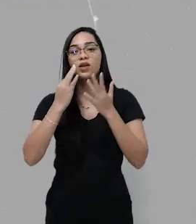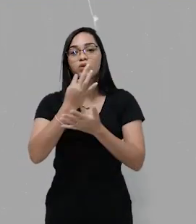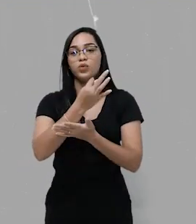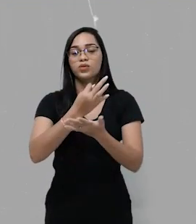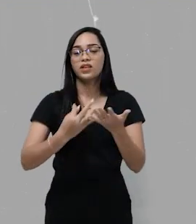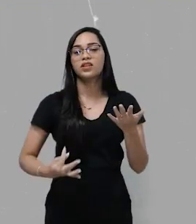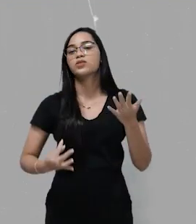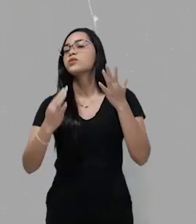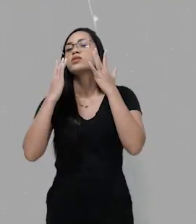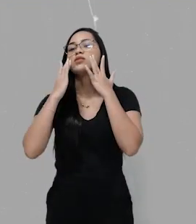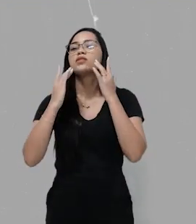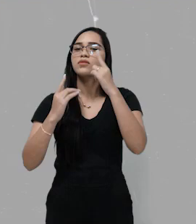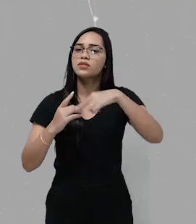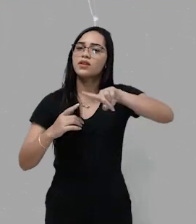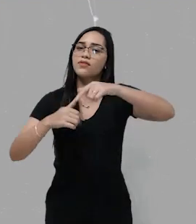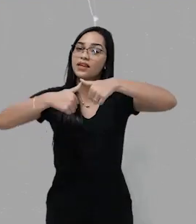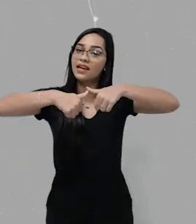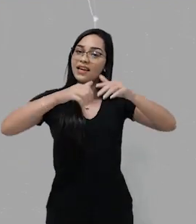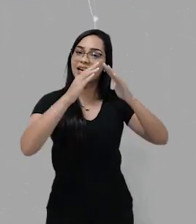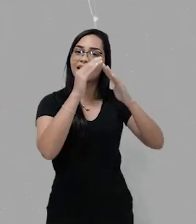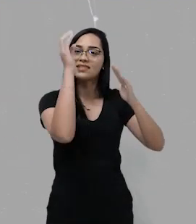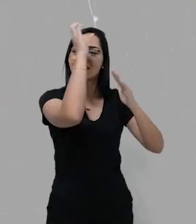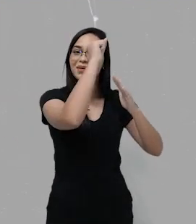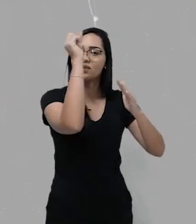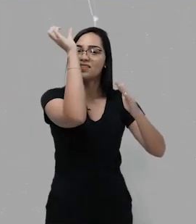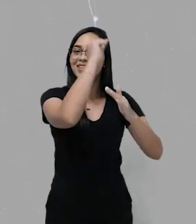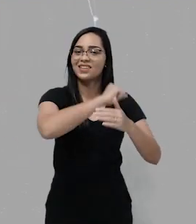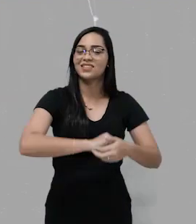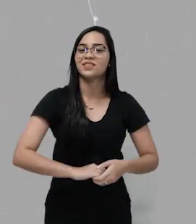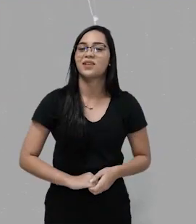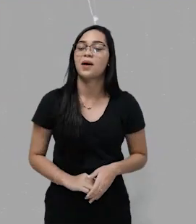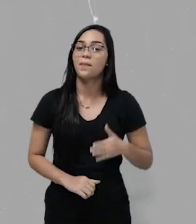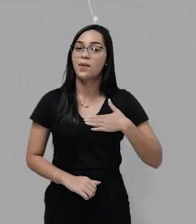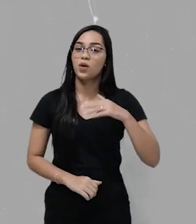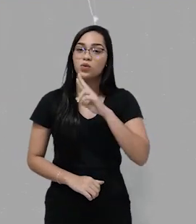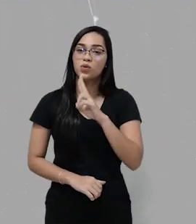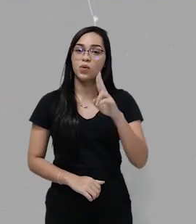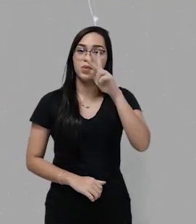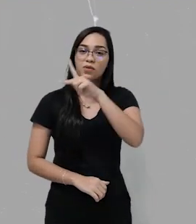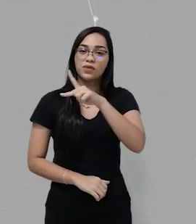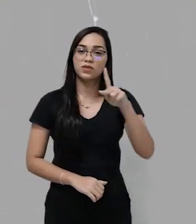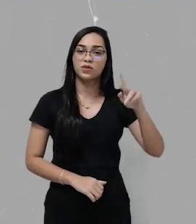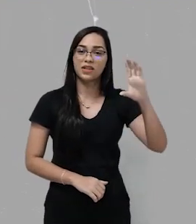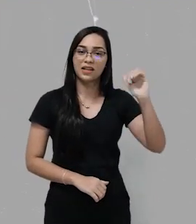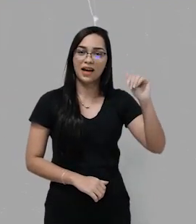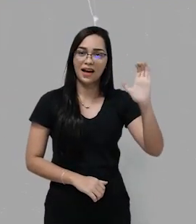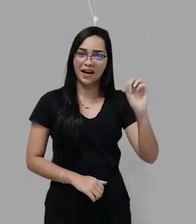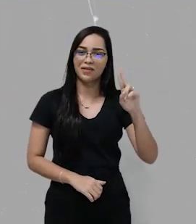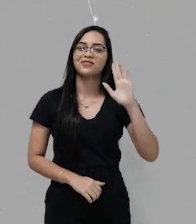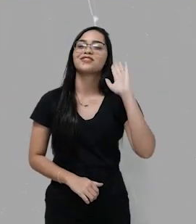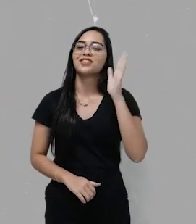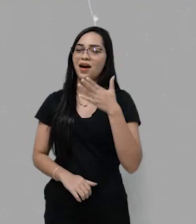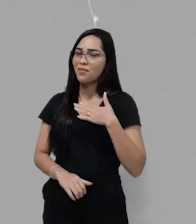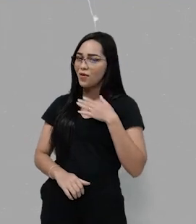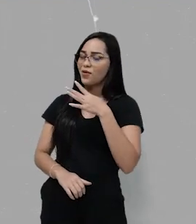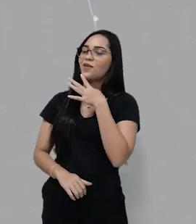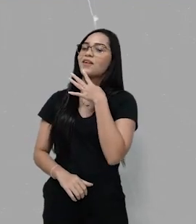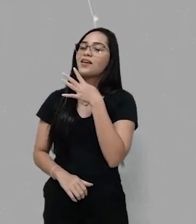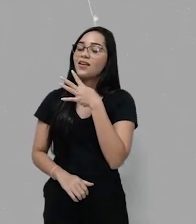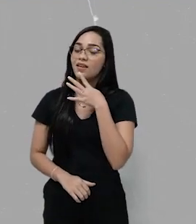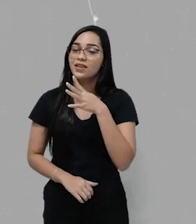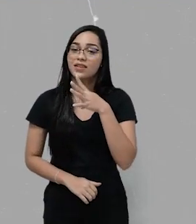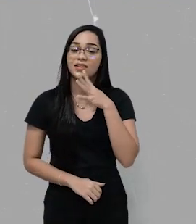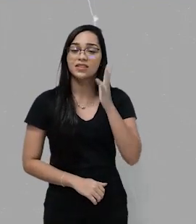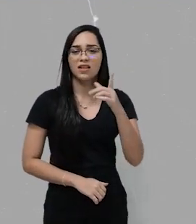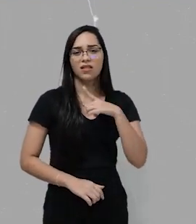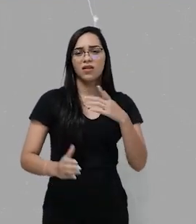teatral, para você ficar em casa aprendendo. Eu sou a professora Cacau Sotero, você já me conhece. E eu fiz